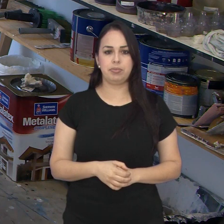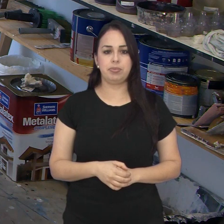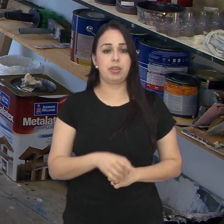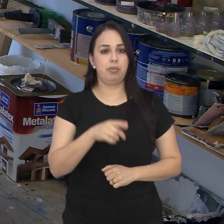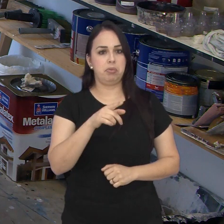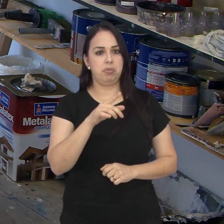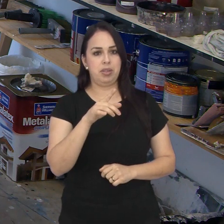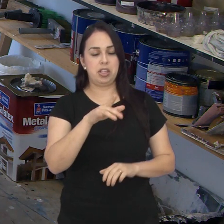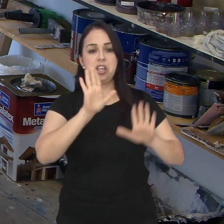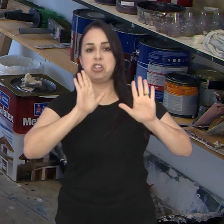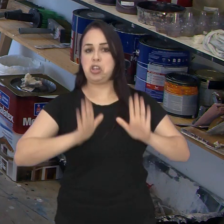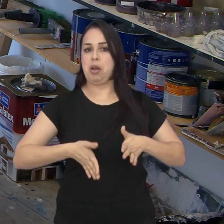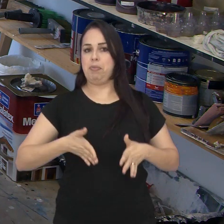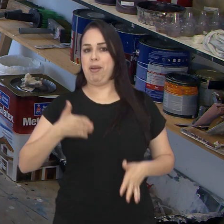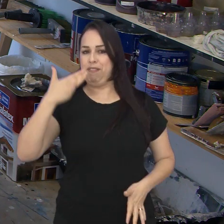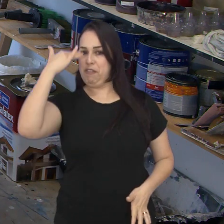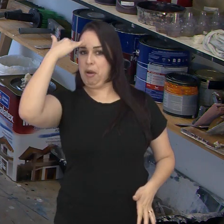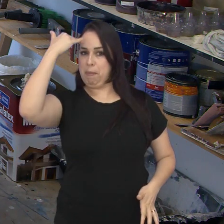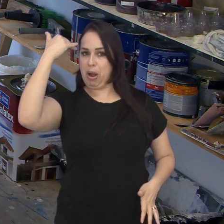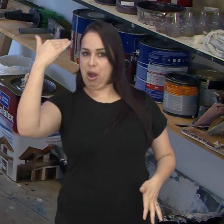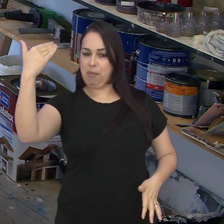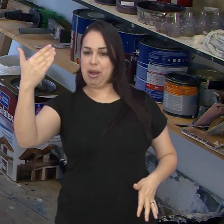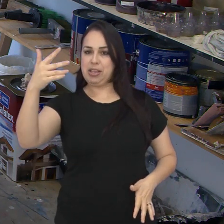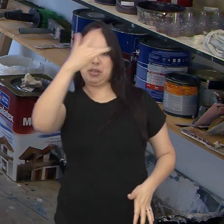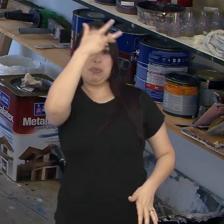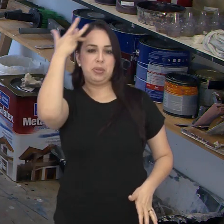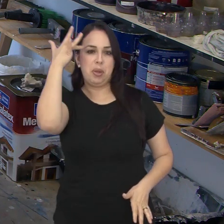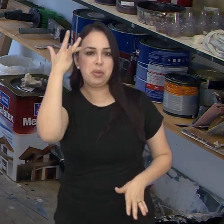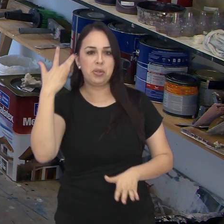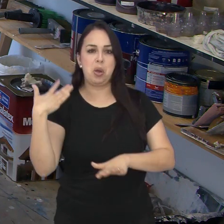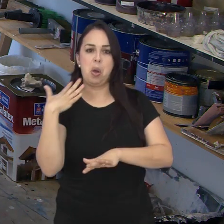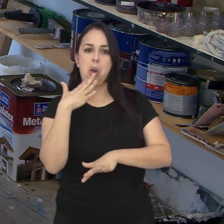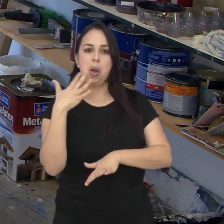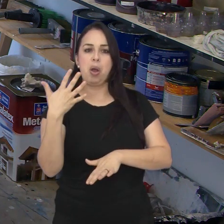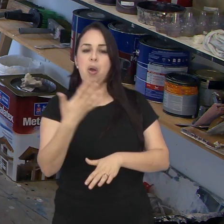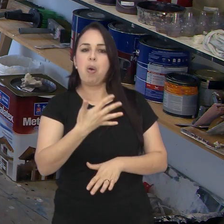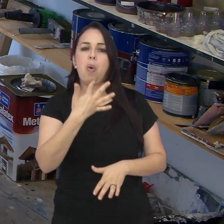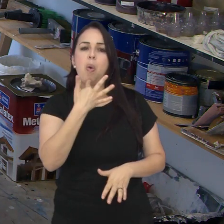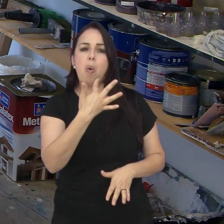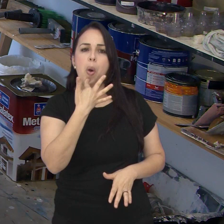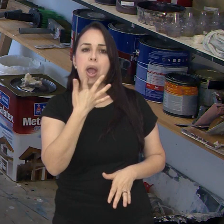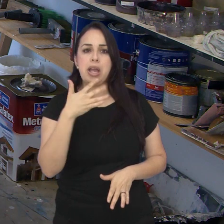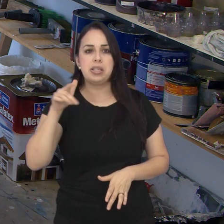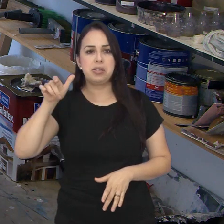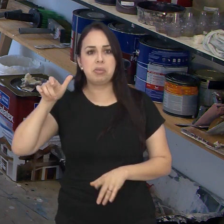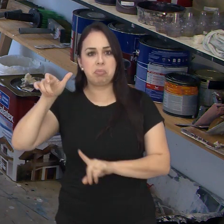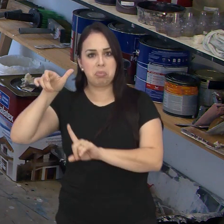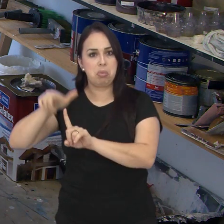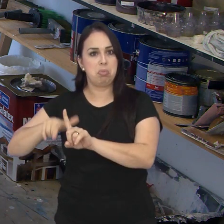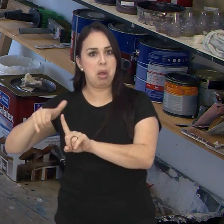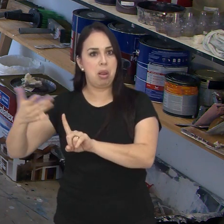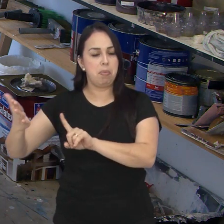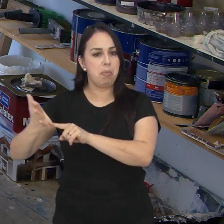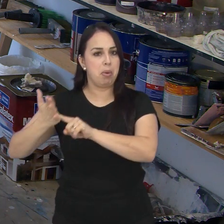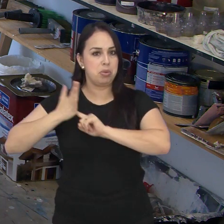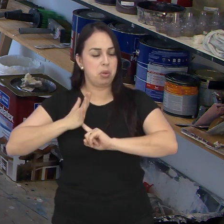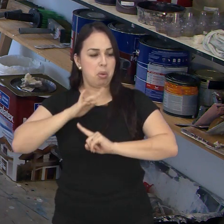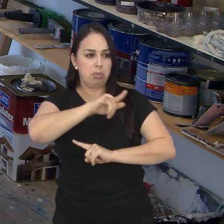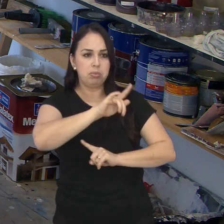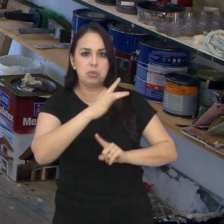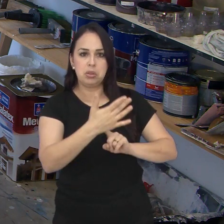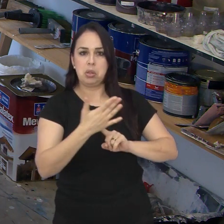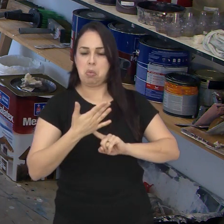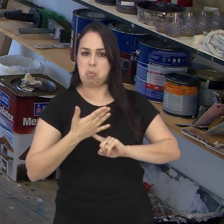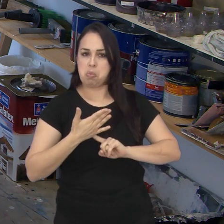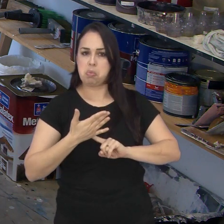Porque assim, você é uma artista consolidada já, né? Conhecida, o Paulo te apresentou, apresentou seu trabalho para mim